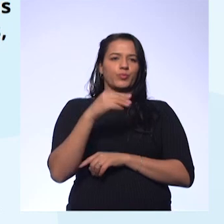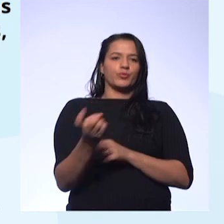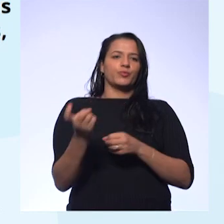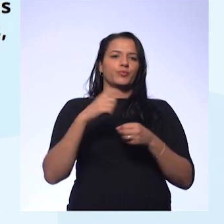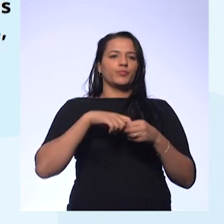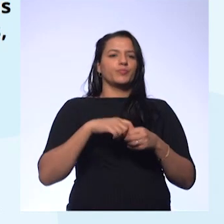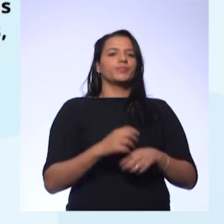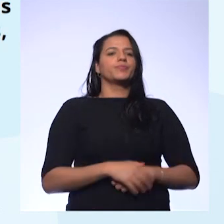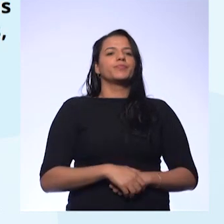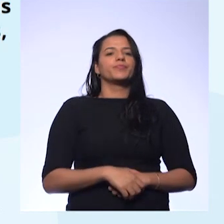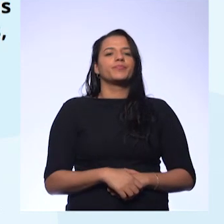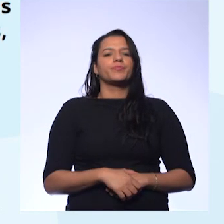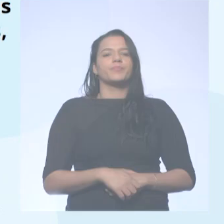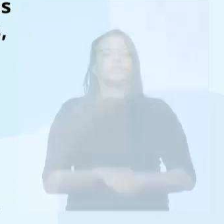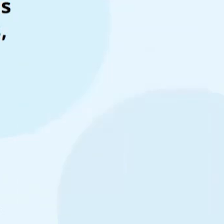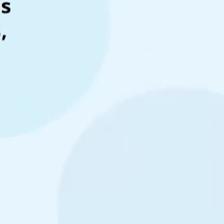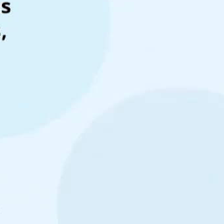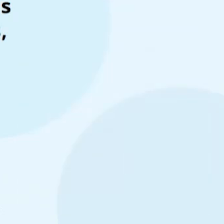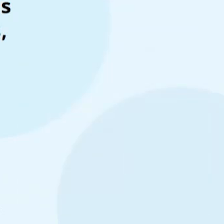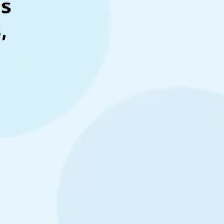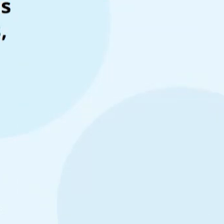volta.